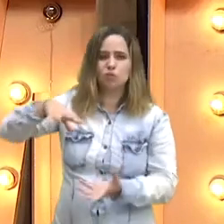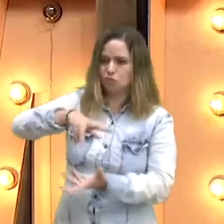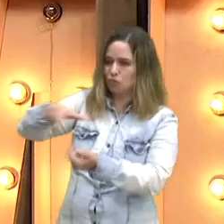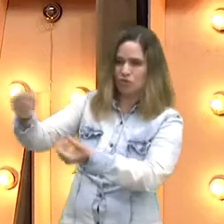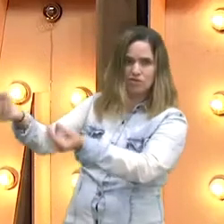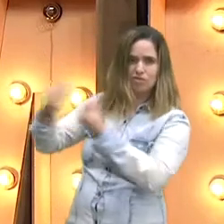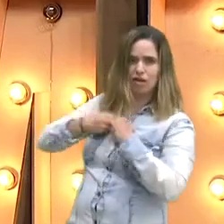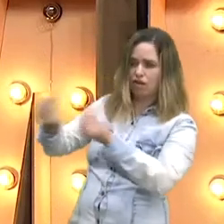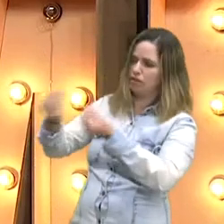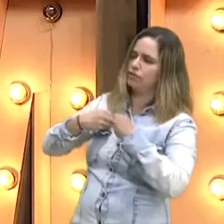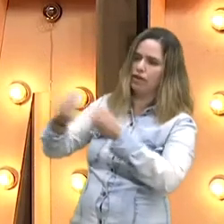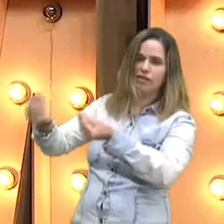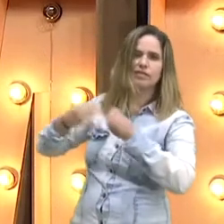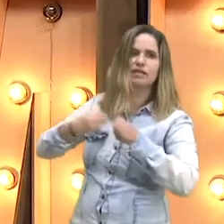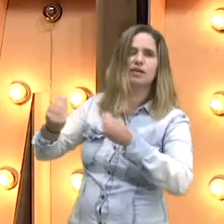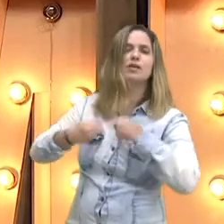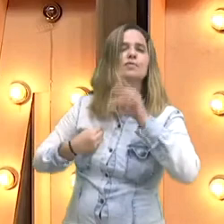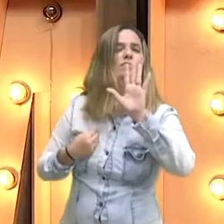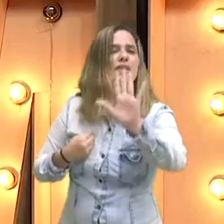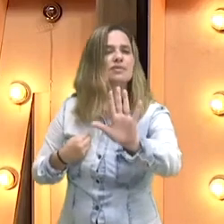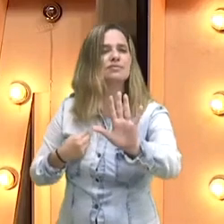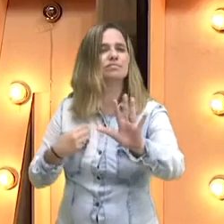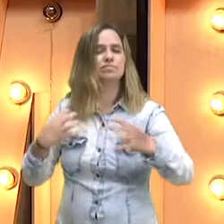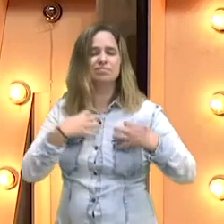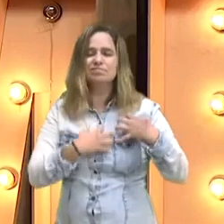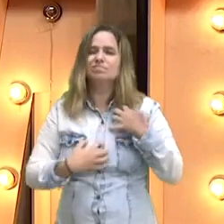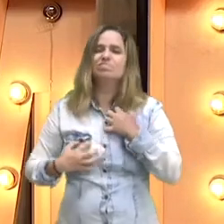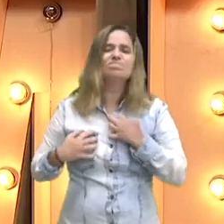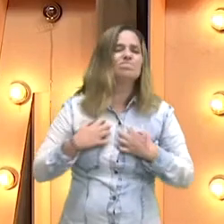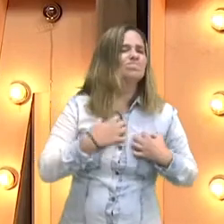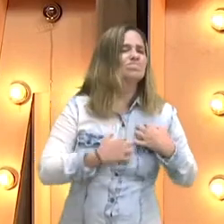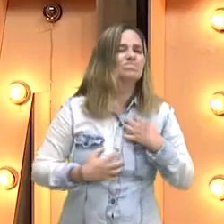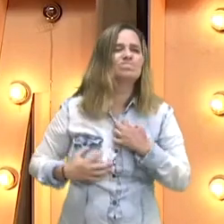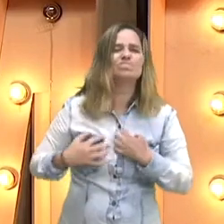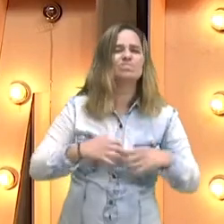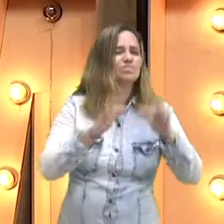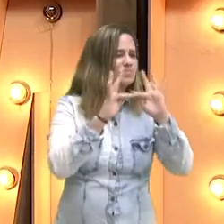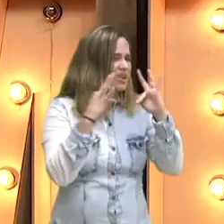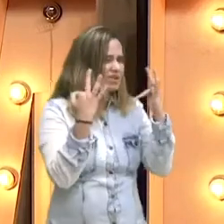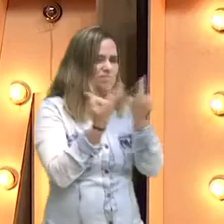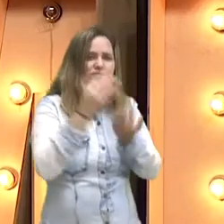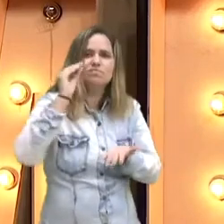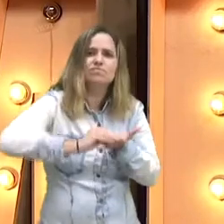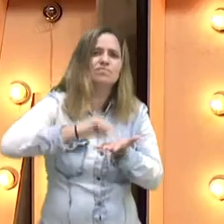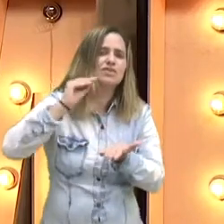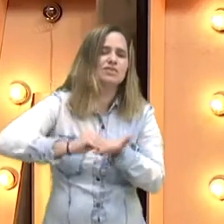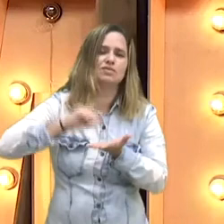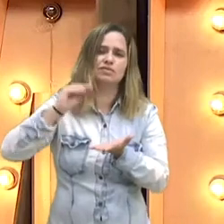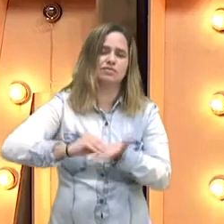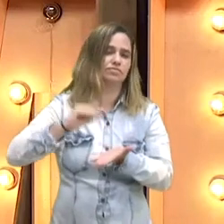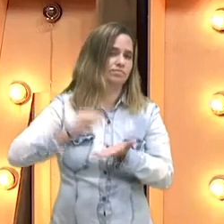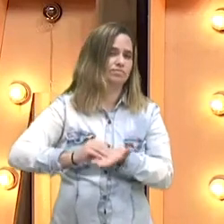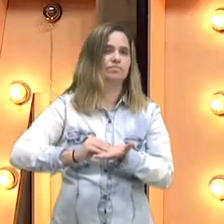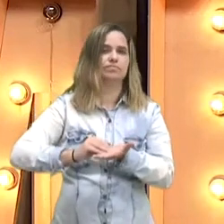bela, bonita, de grandeza, de beleza de uma família. Queridos, sucesso em